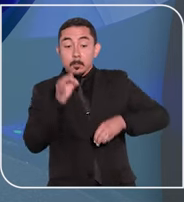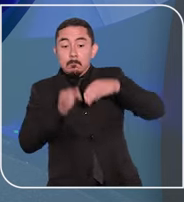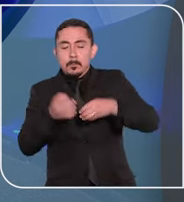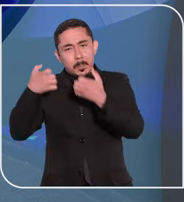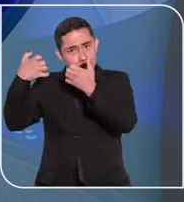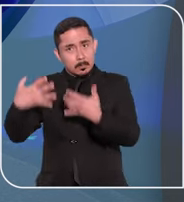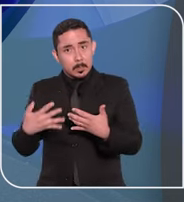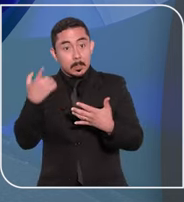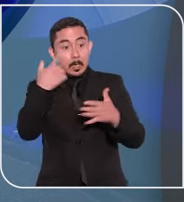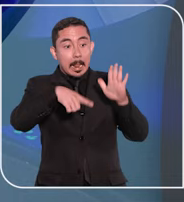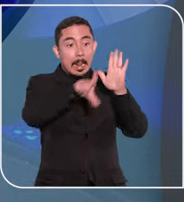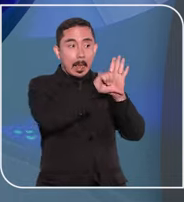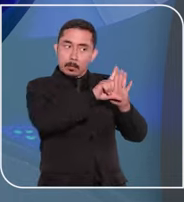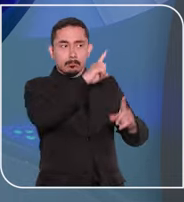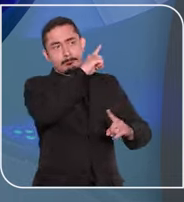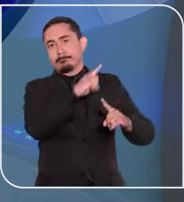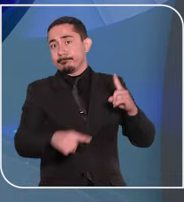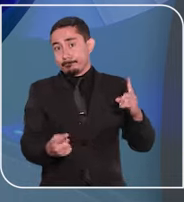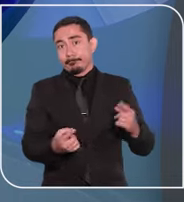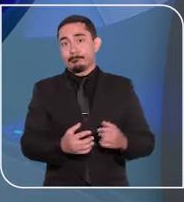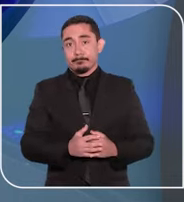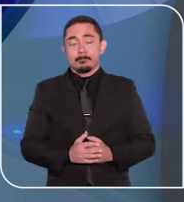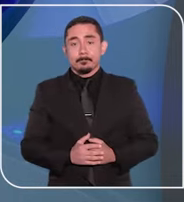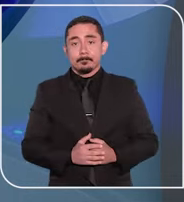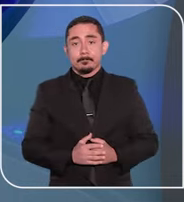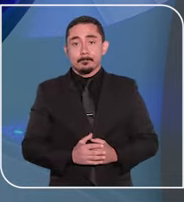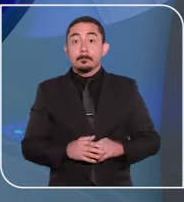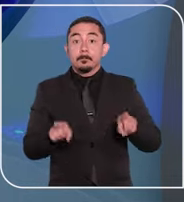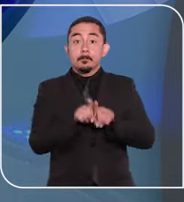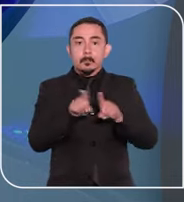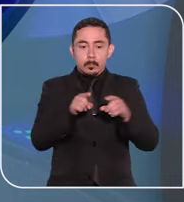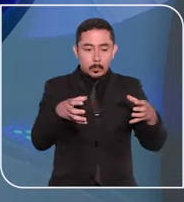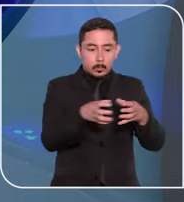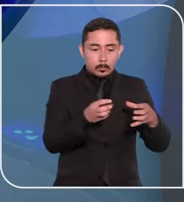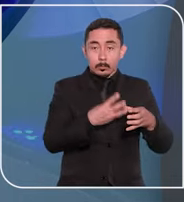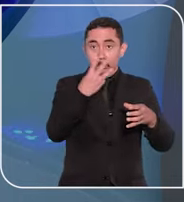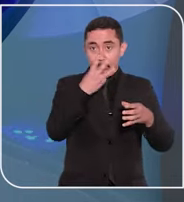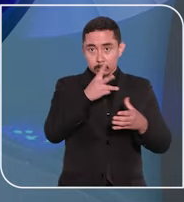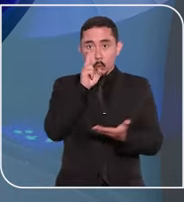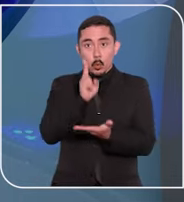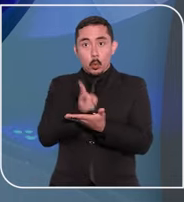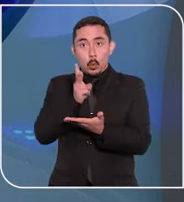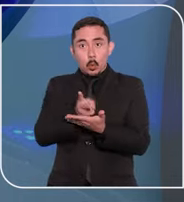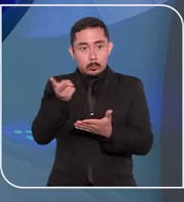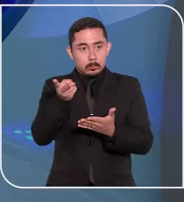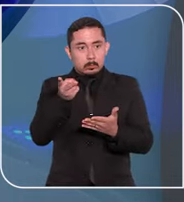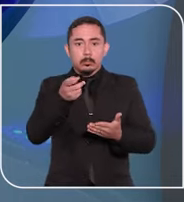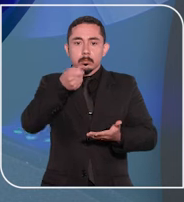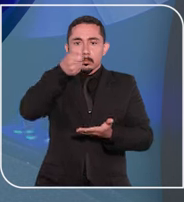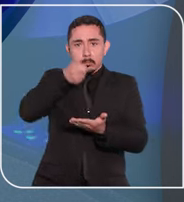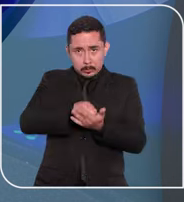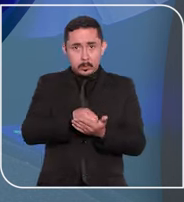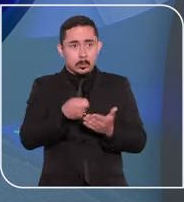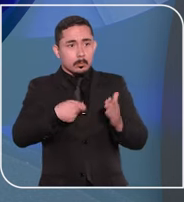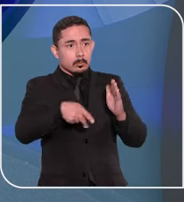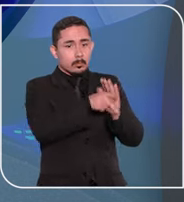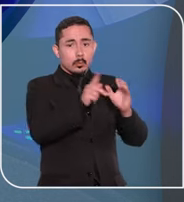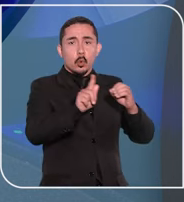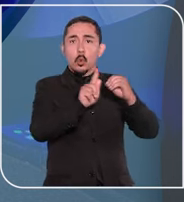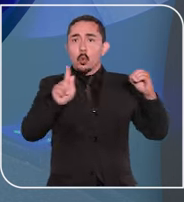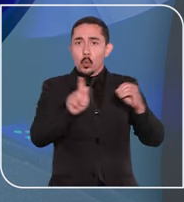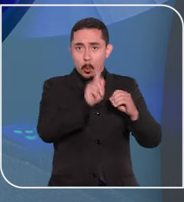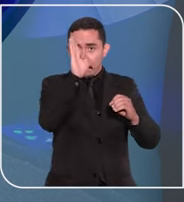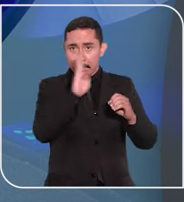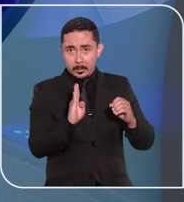ministro, a lei anticrime veda esse tipo de ato. E na terceira turma foi mantida a condenação do Google Brasil Internet a